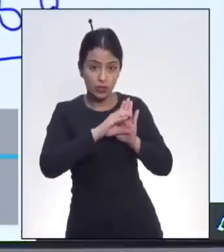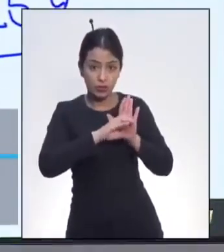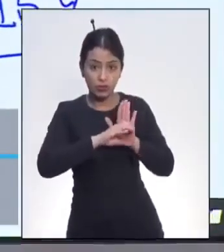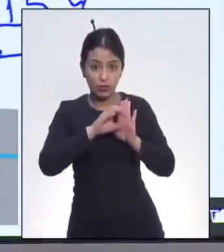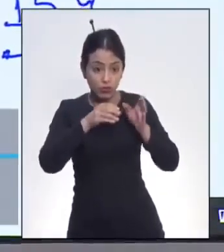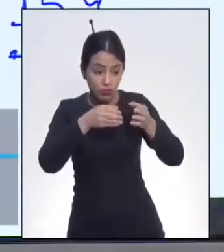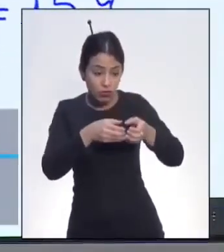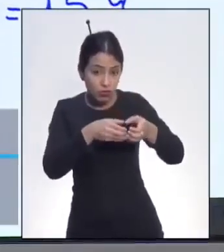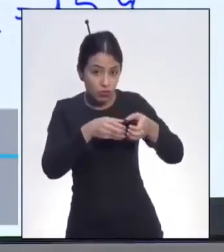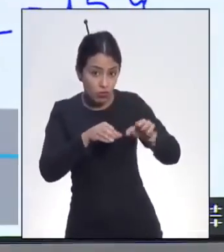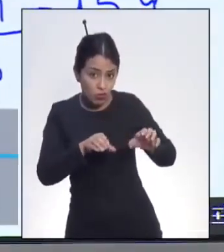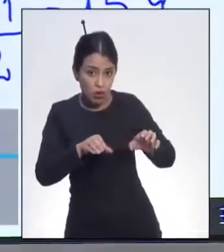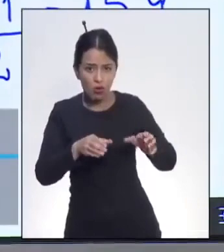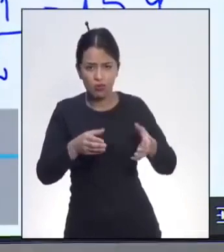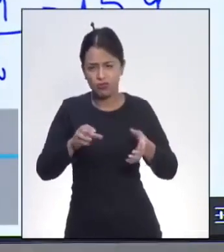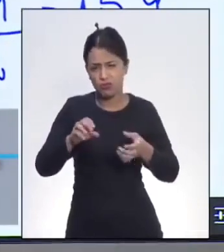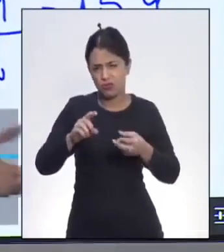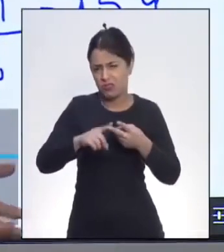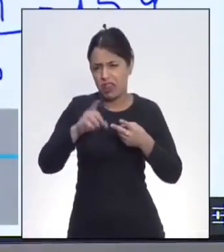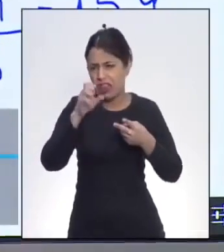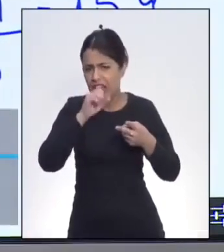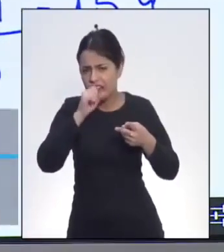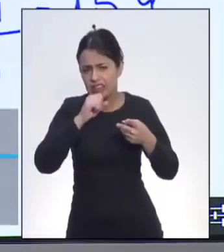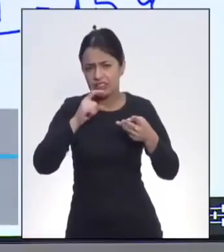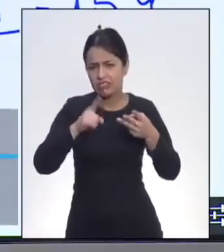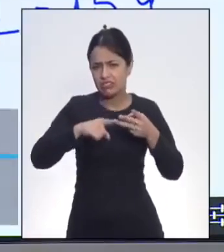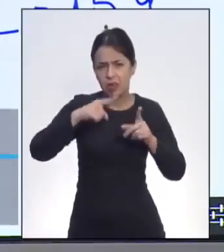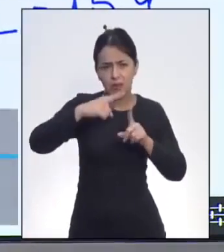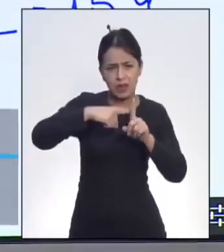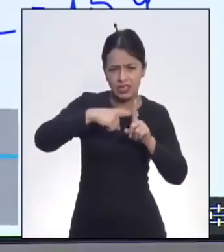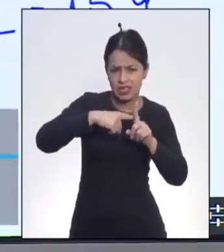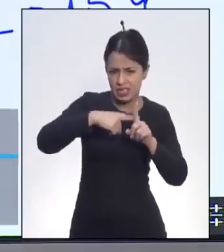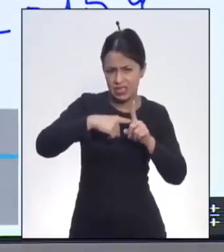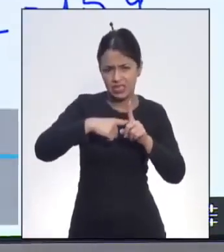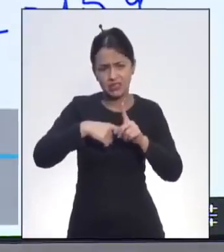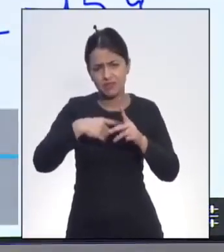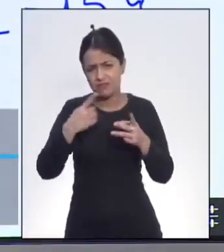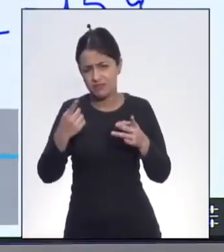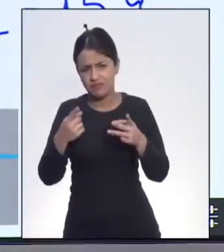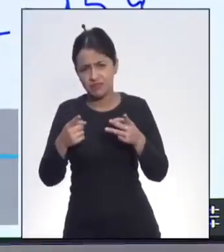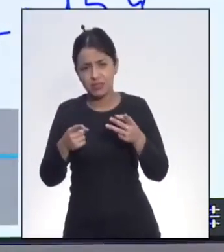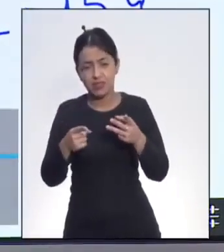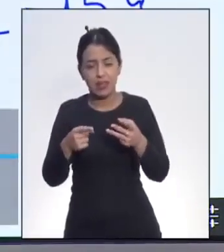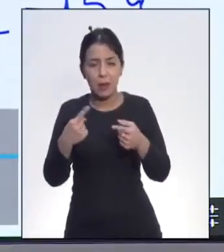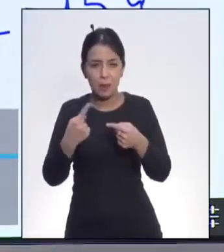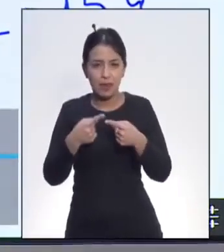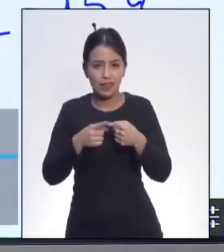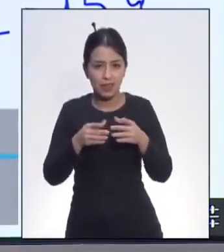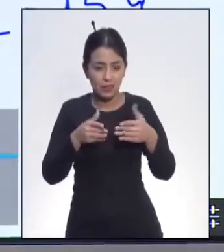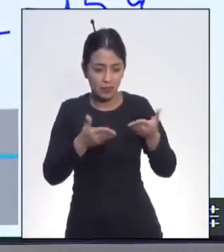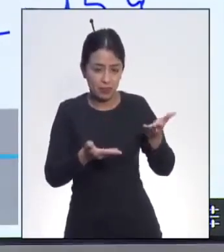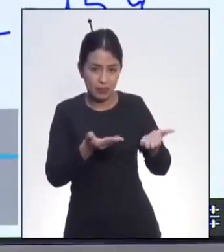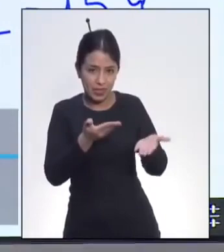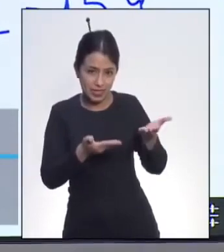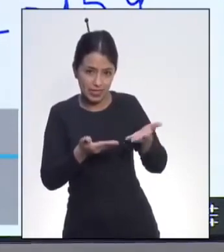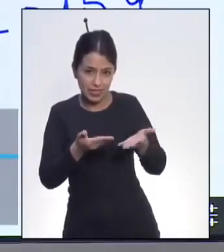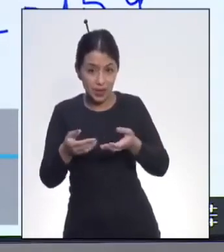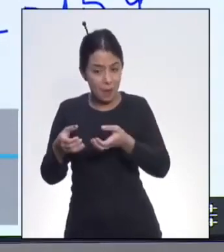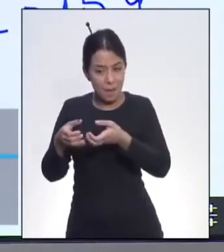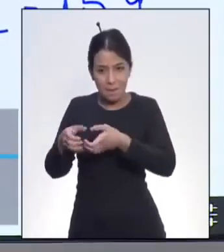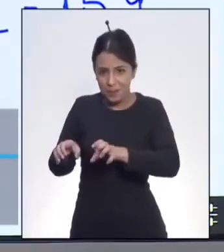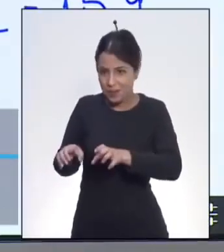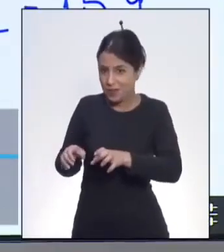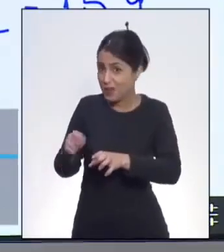dos ovos, laranjas, enfim, bananas, hoje em dia se vende por peso, né? Os ovos ainda não se vendem por